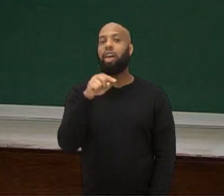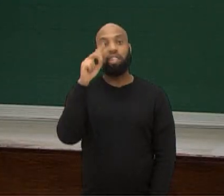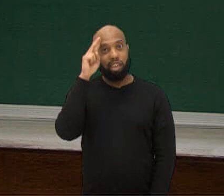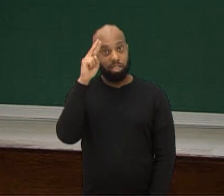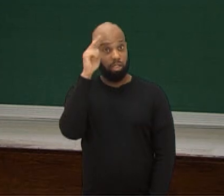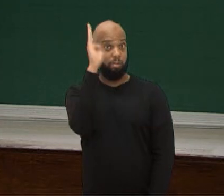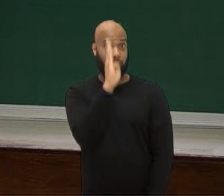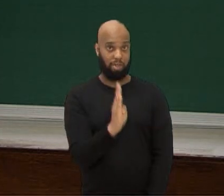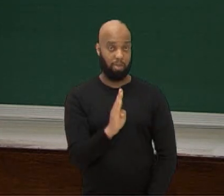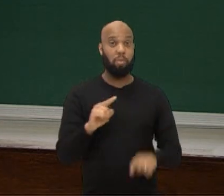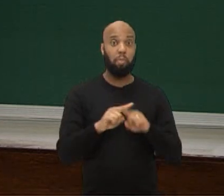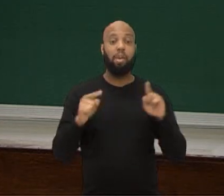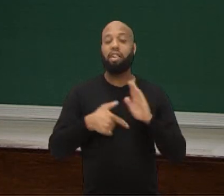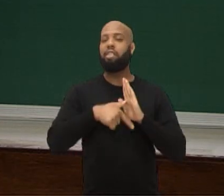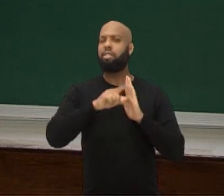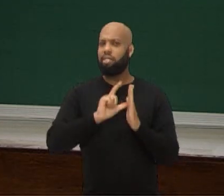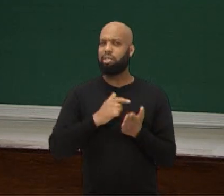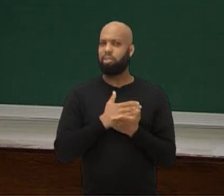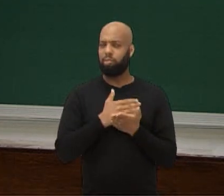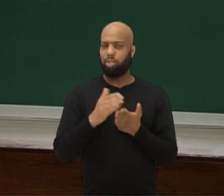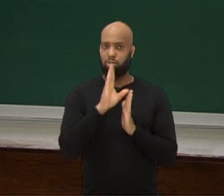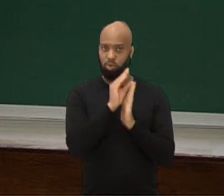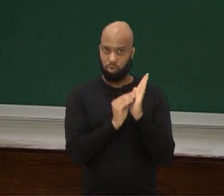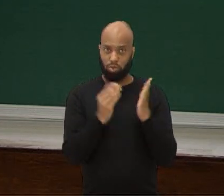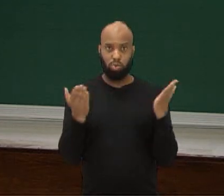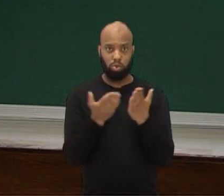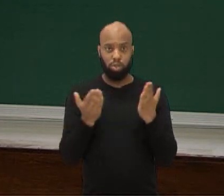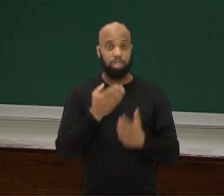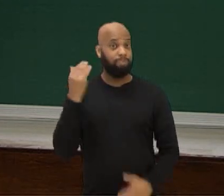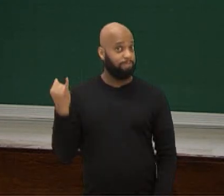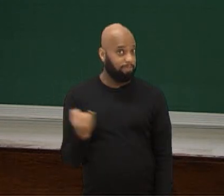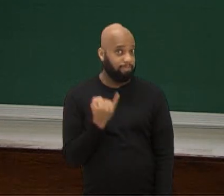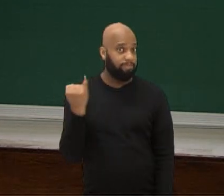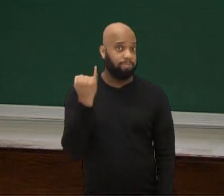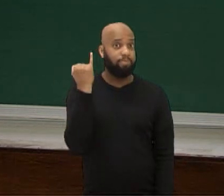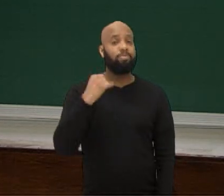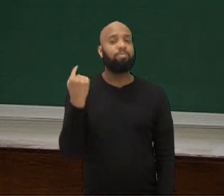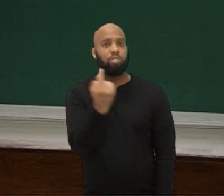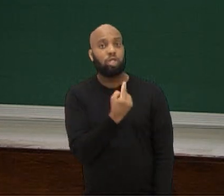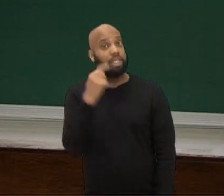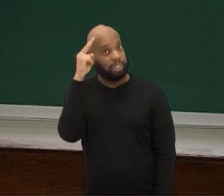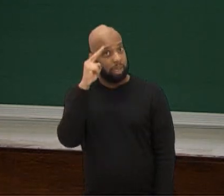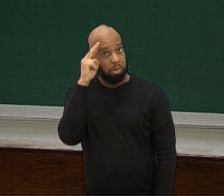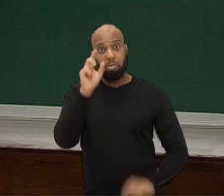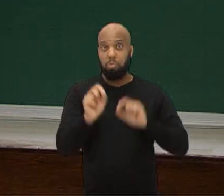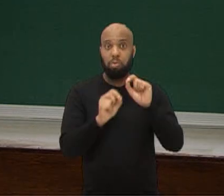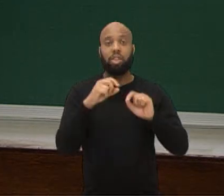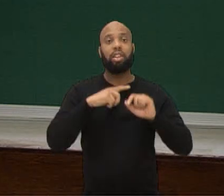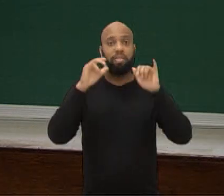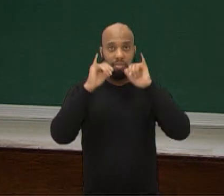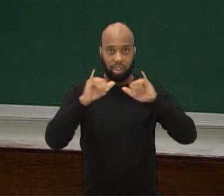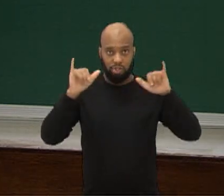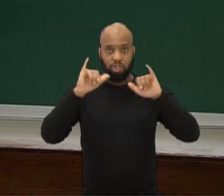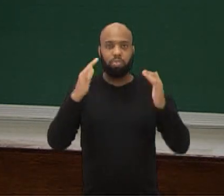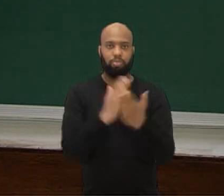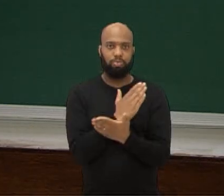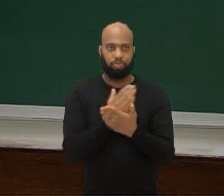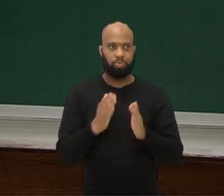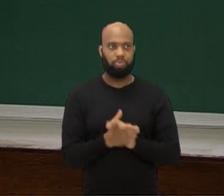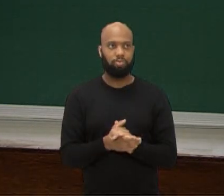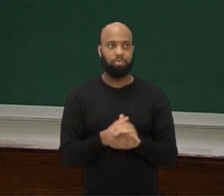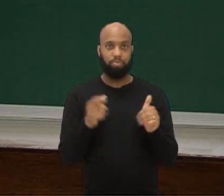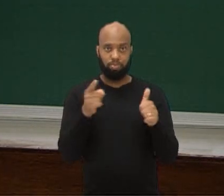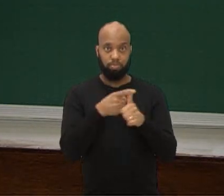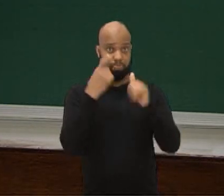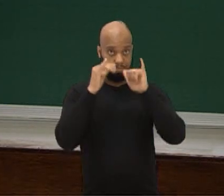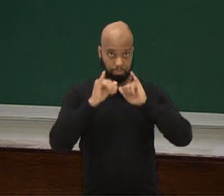nós iniciarmos o nosso conteúdo, é muito importante nós lembrarmos dos nossos recados. Vamos ao